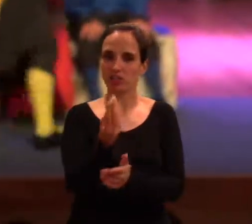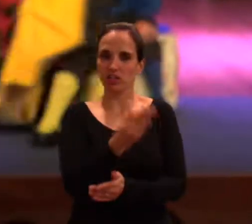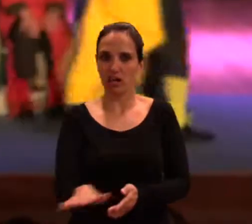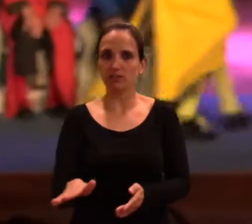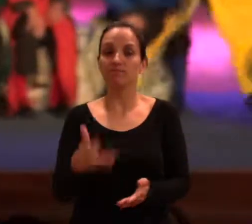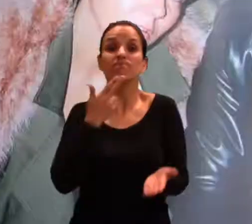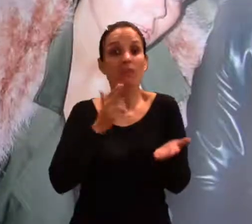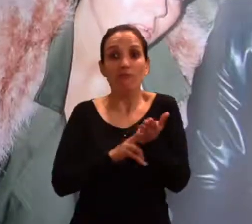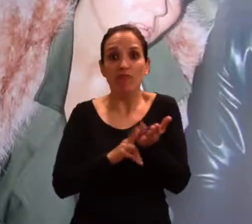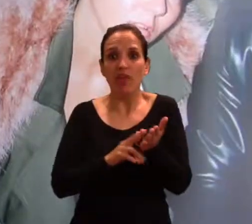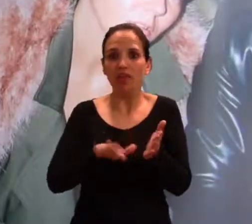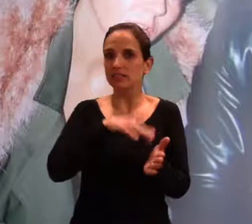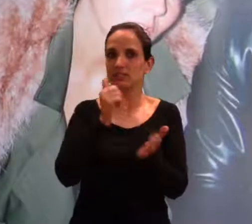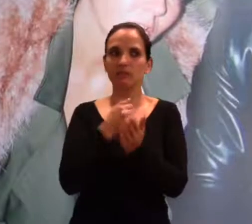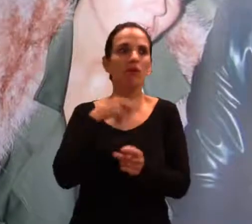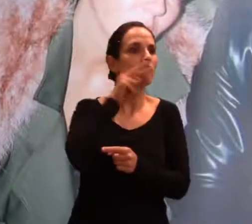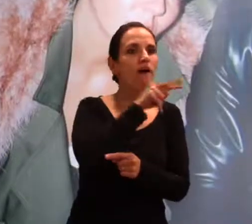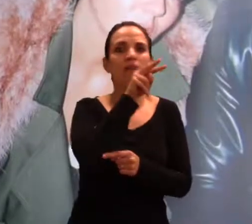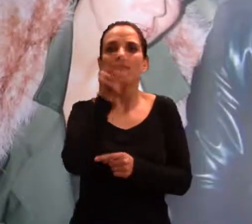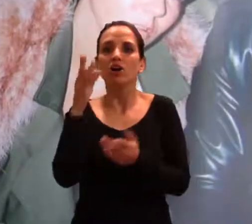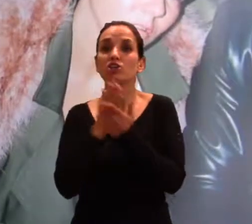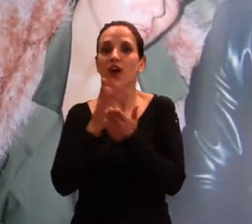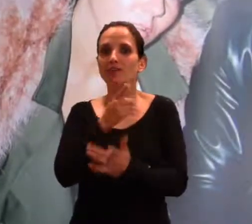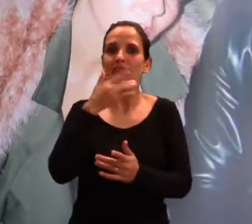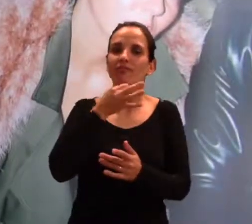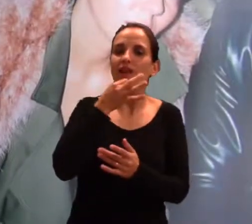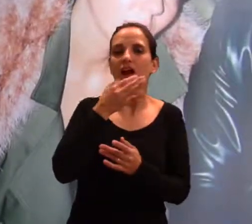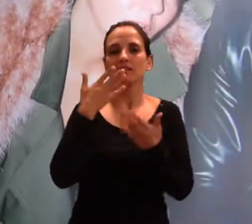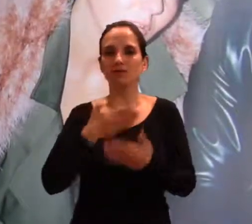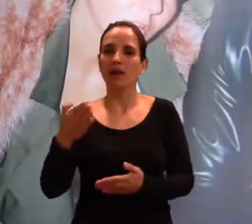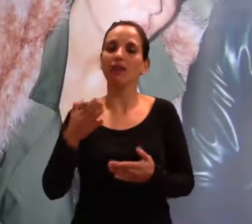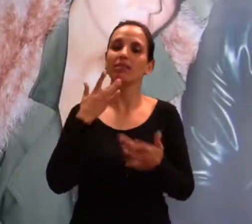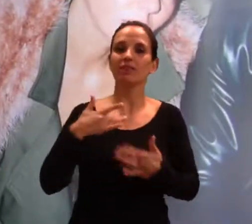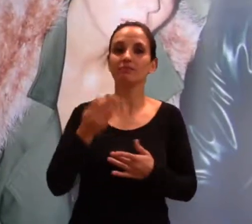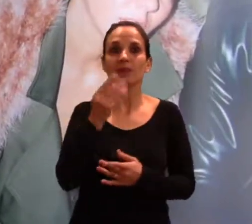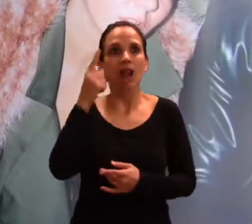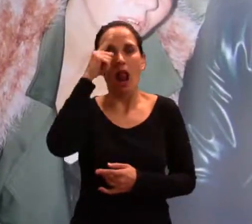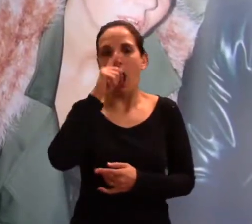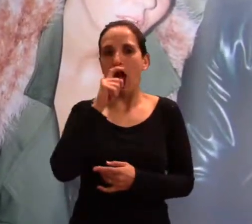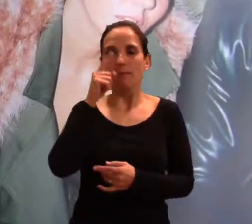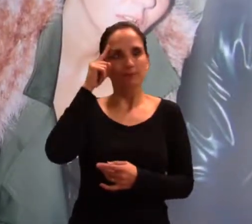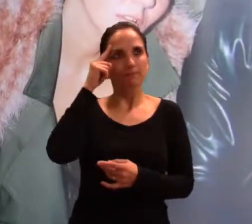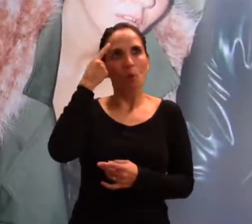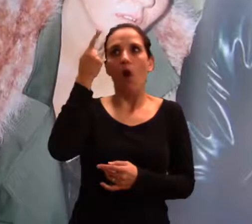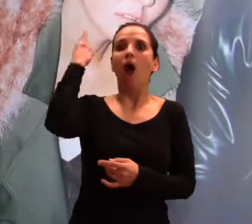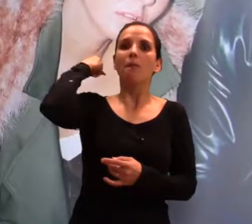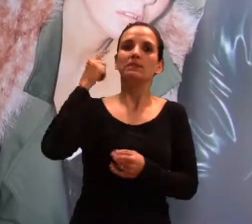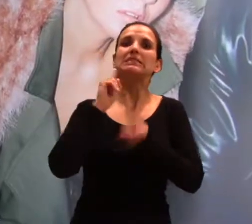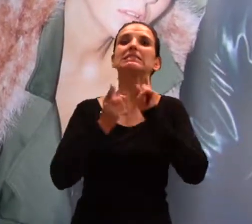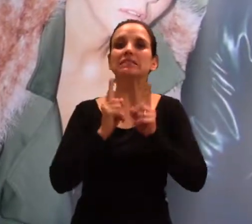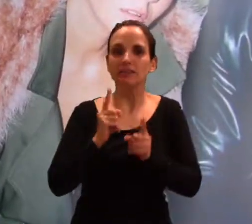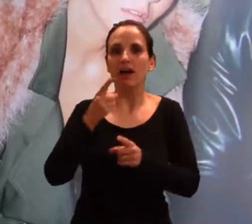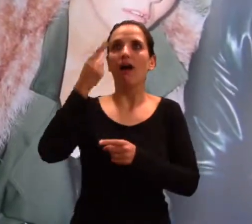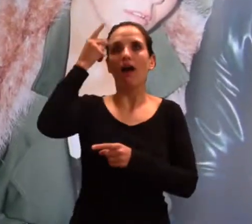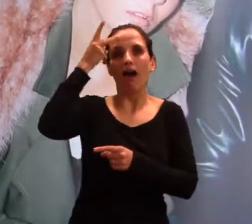às crianças. E a verdade é que sempre que visito as escolas e falo da Semana do Teatro, as crianças lembram-se sempre da peça de teatro do ano anterior e